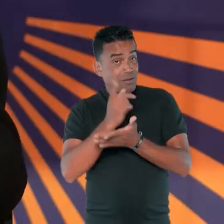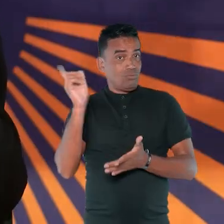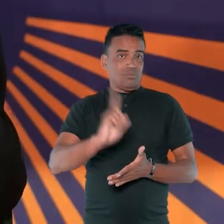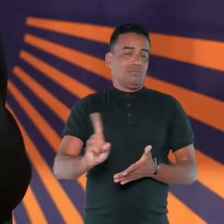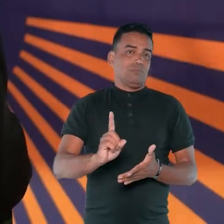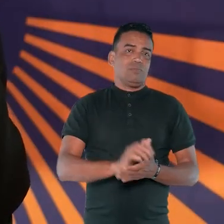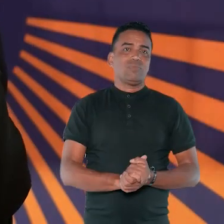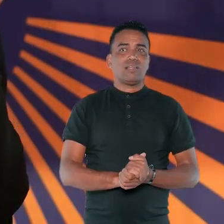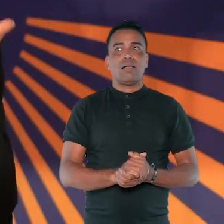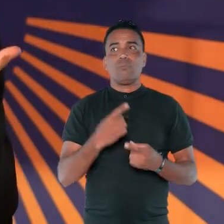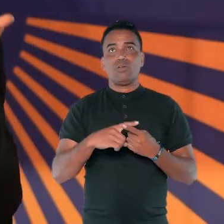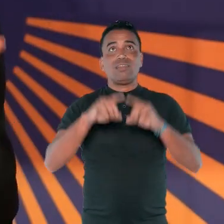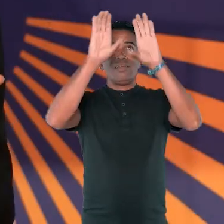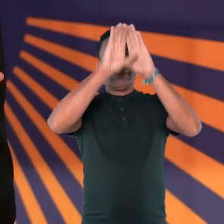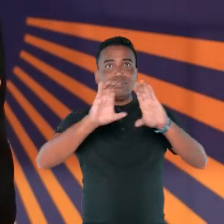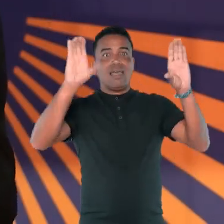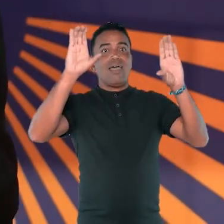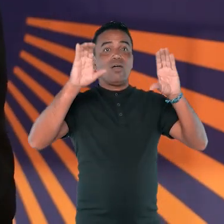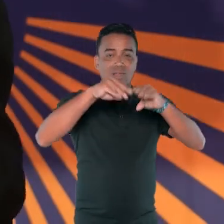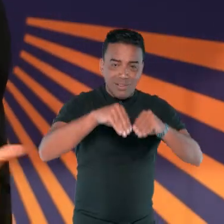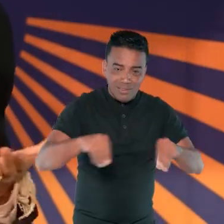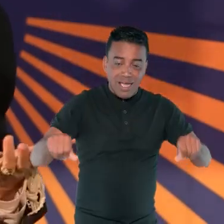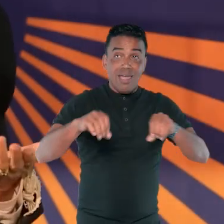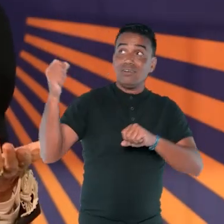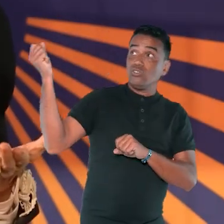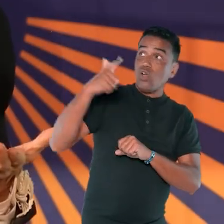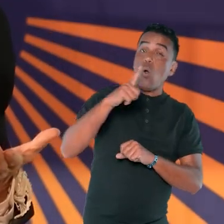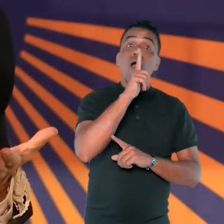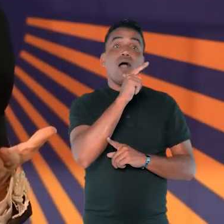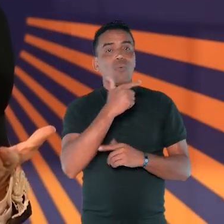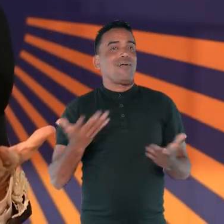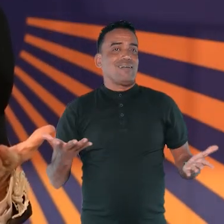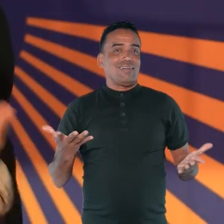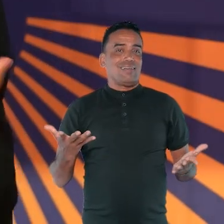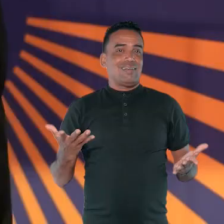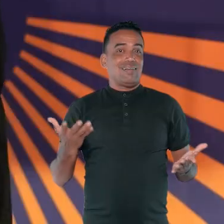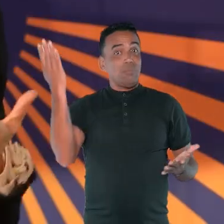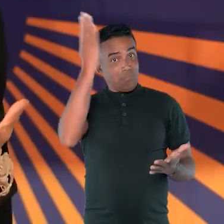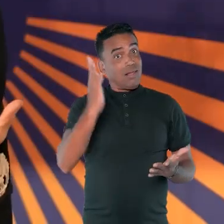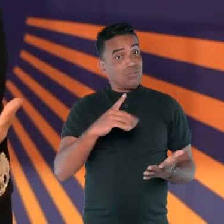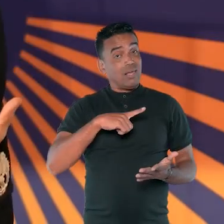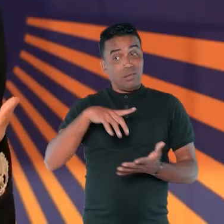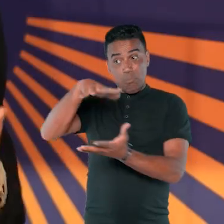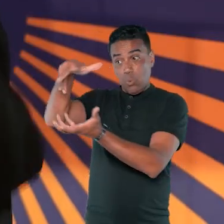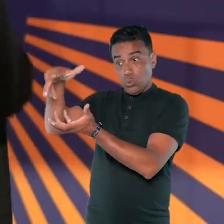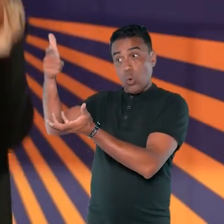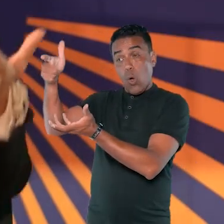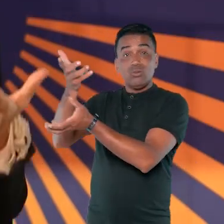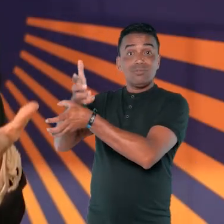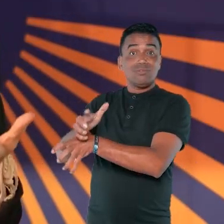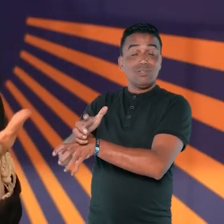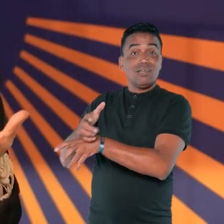temos céu, nós temos terra, nós temos sol e nós temos água. Uma parte do mundo já não tem. Nós estamos